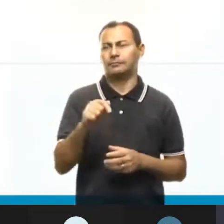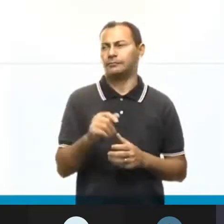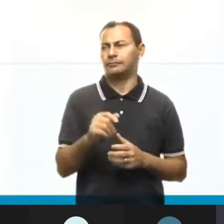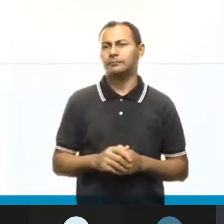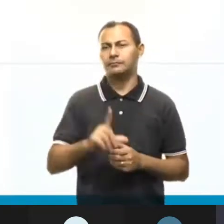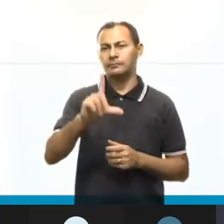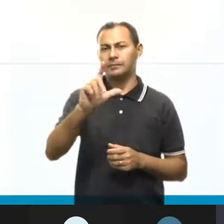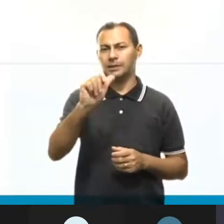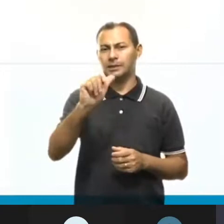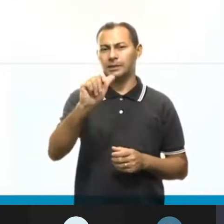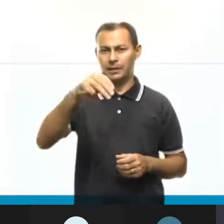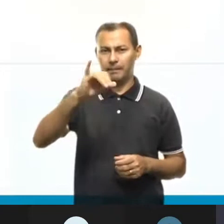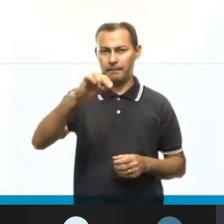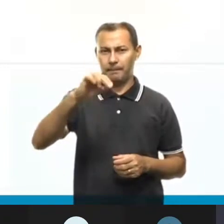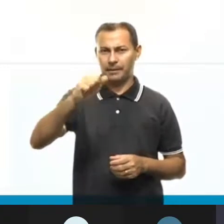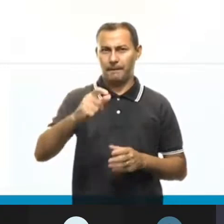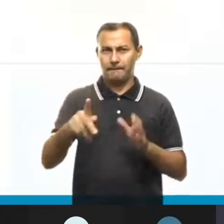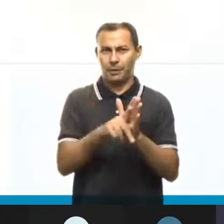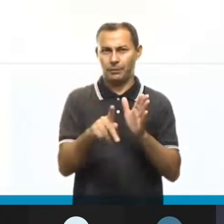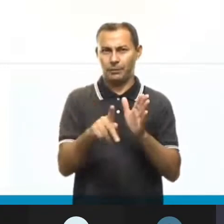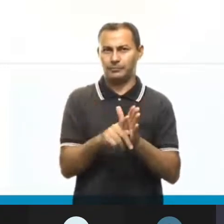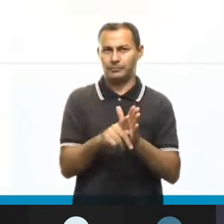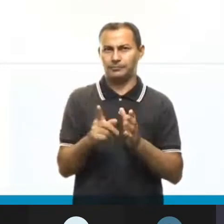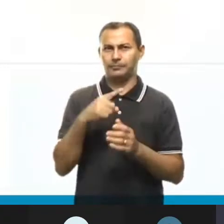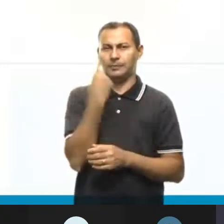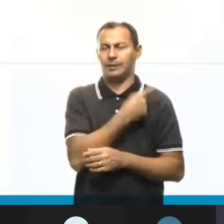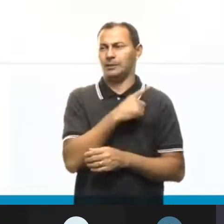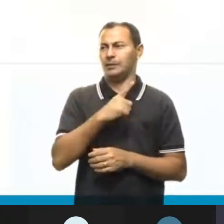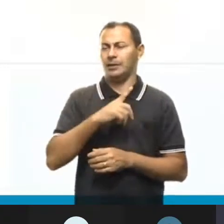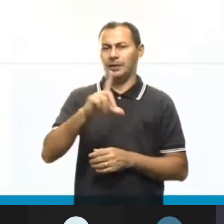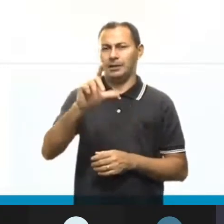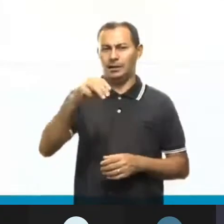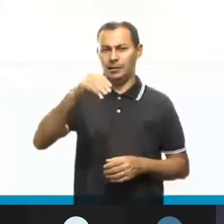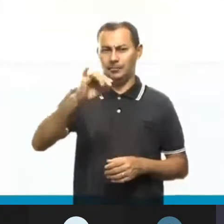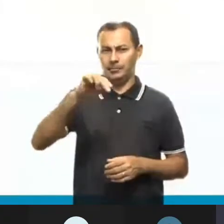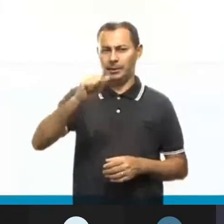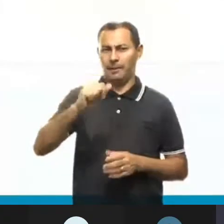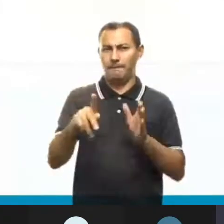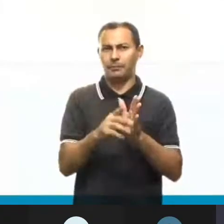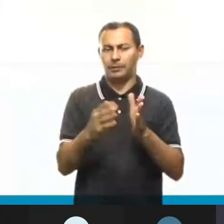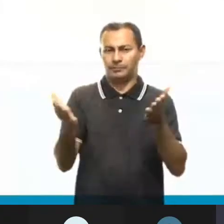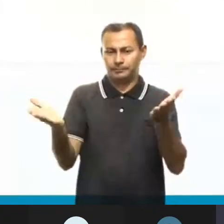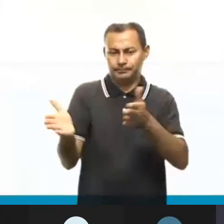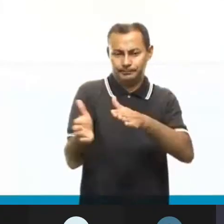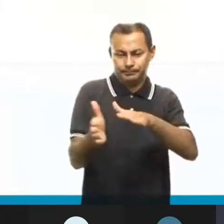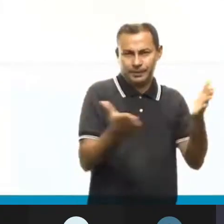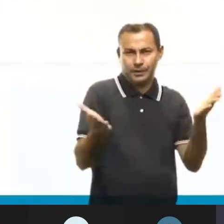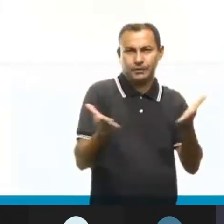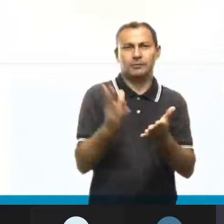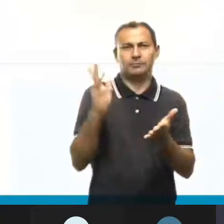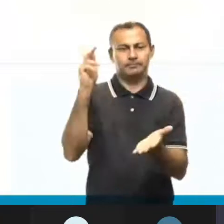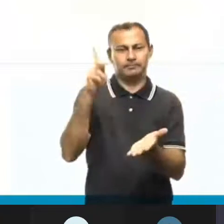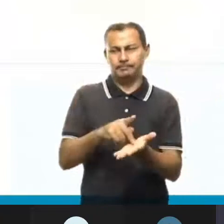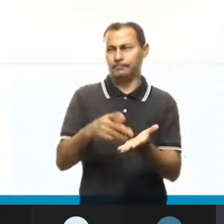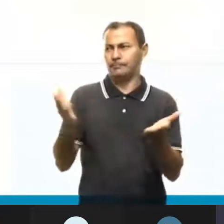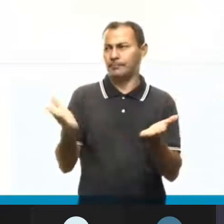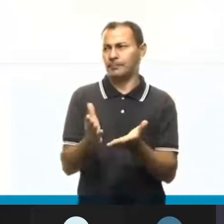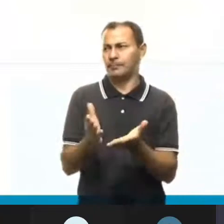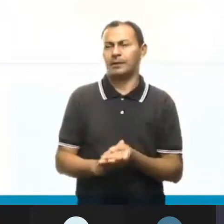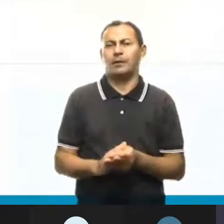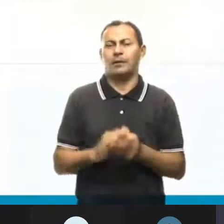é a lâmina própria, tá? Então, aí nós temos a lâmina própria. Então, agora nós vamos, então, de fato,